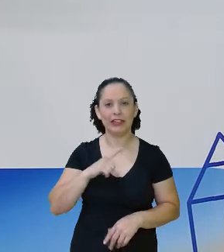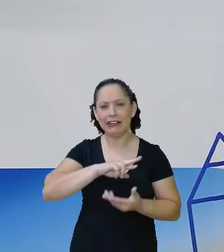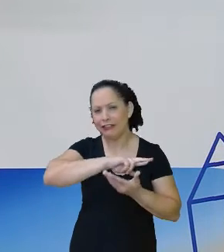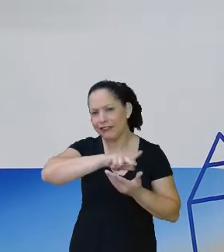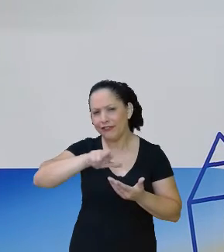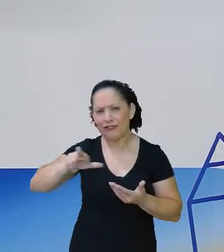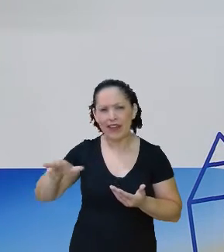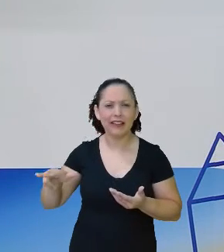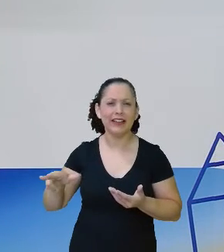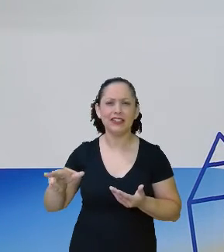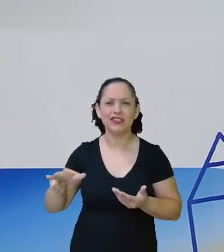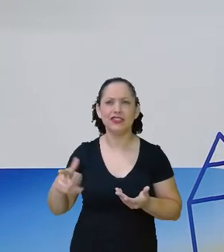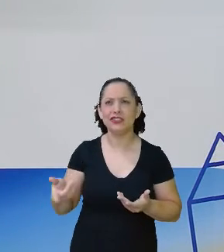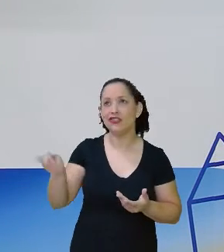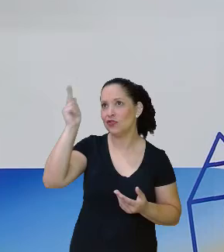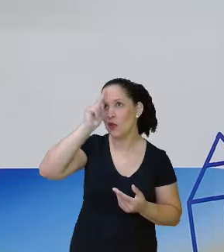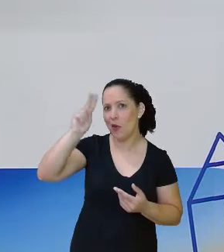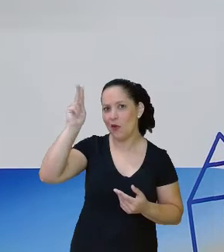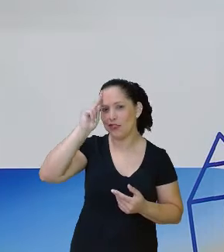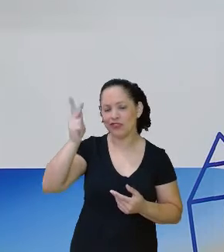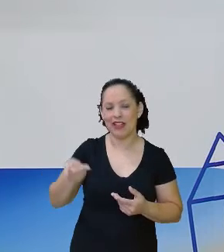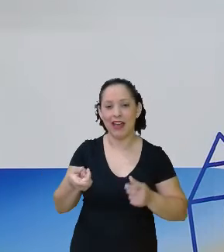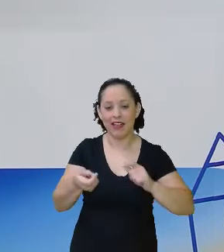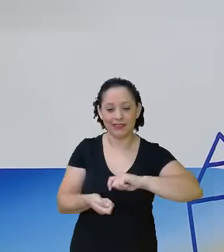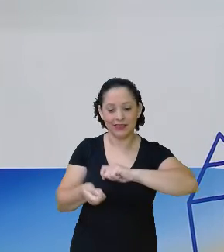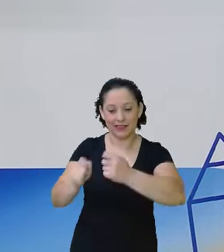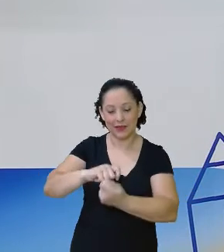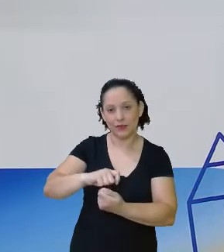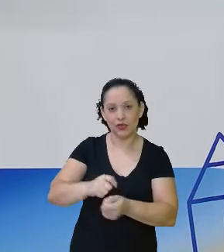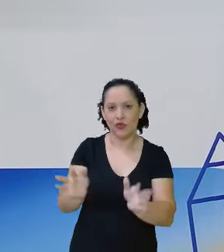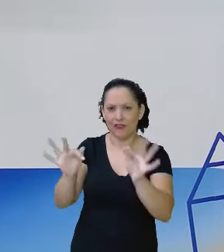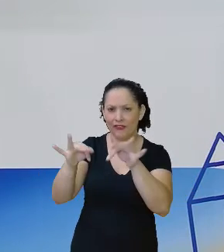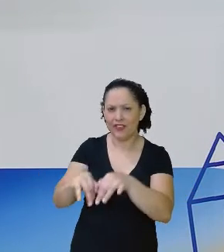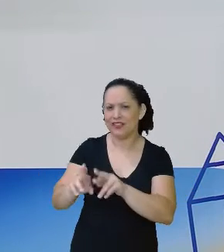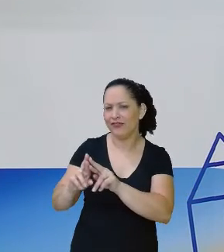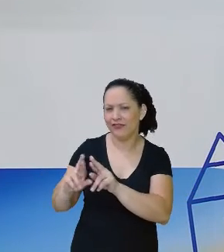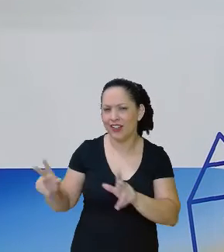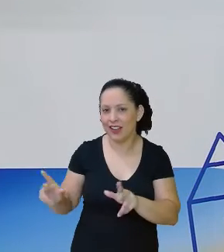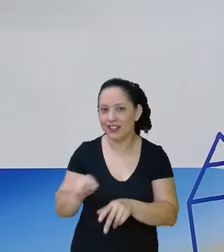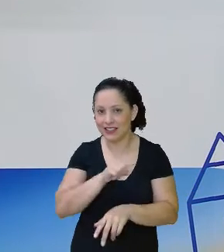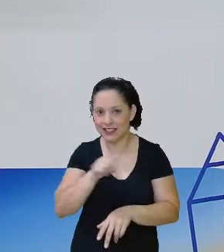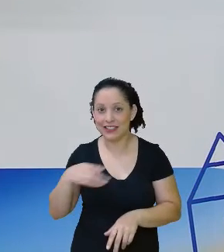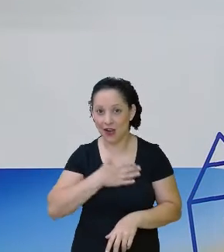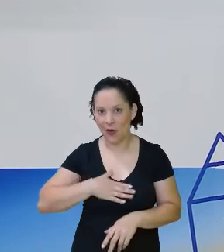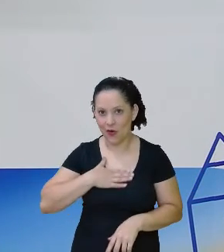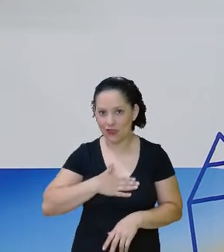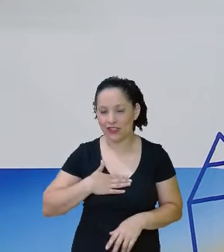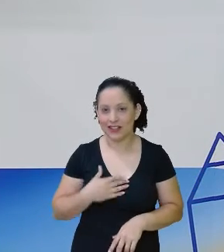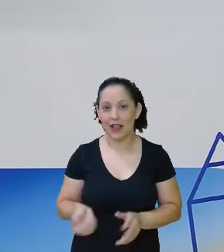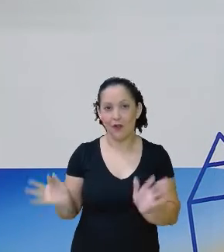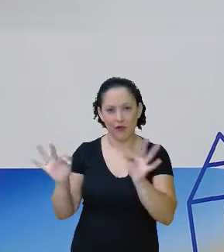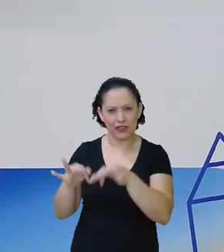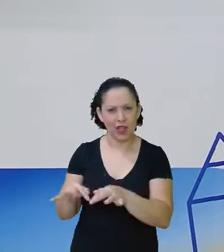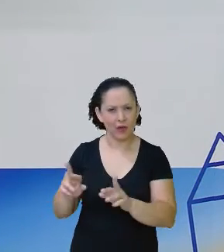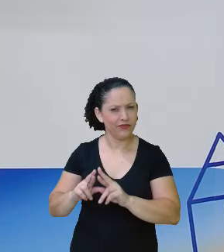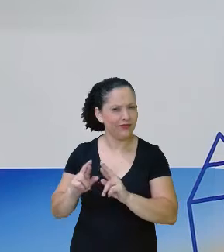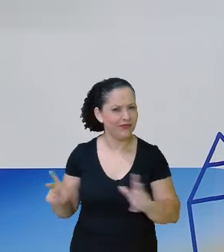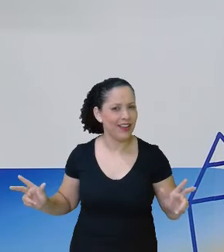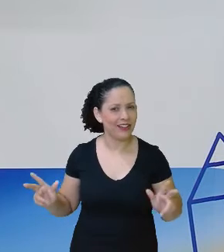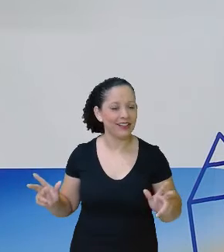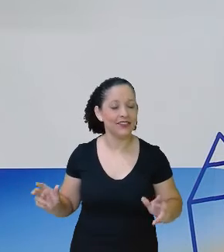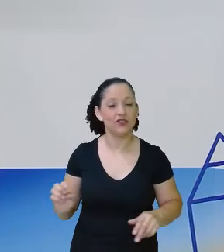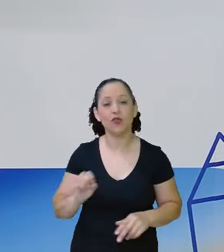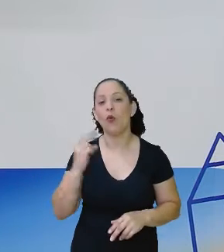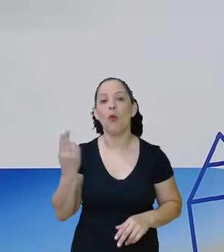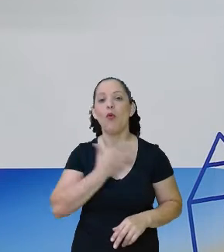vários finais diferentes. Você gosta quando esses finais assim são diferentes, são surpreendentes? Ou